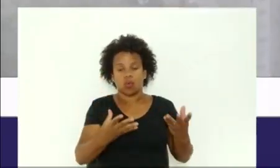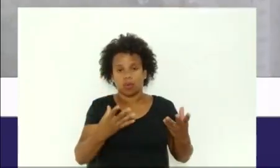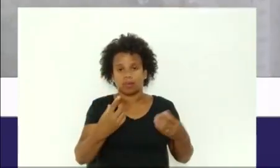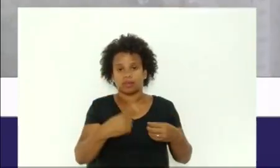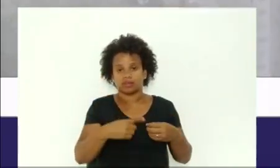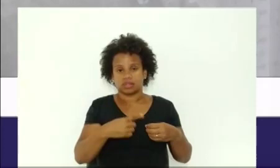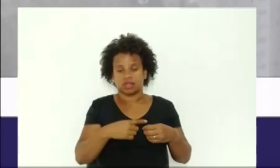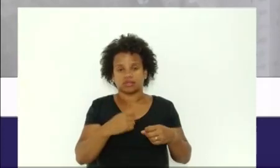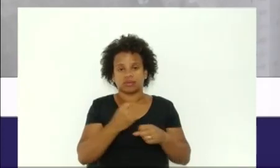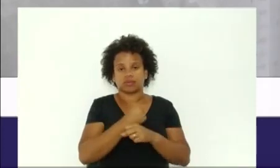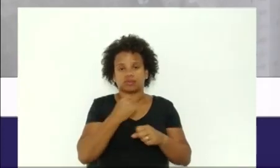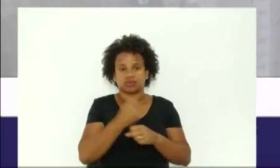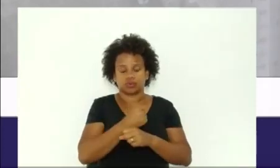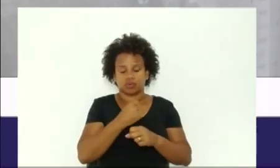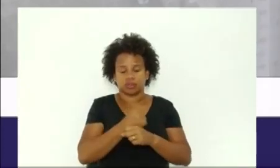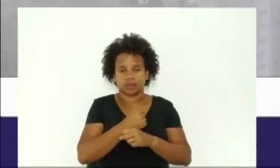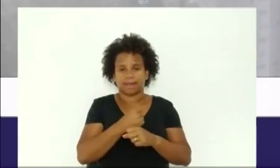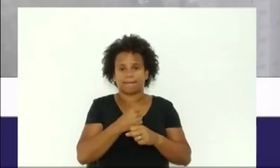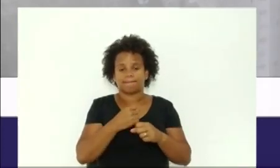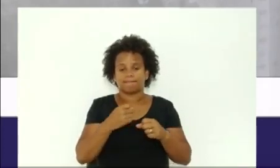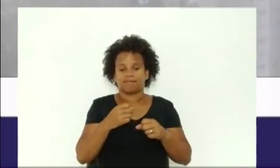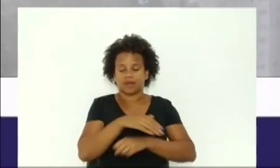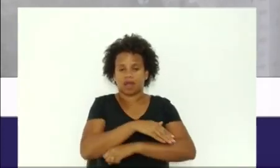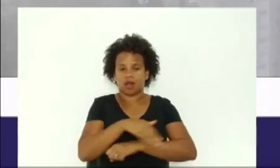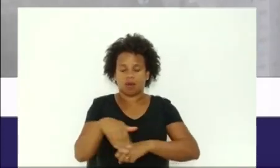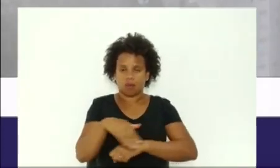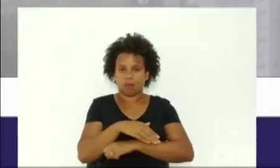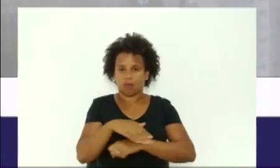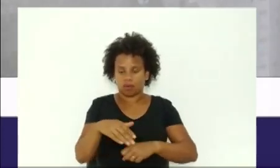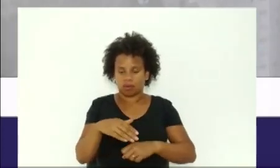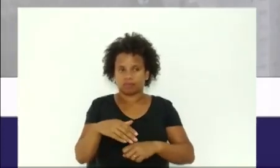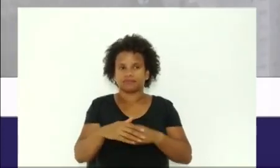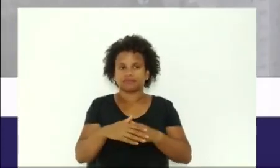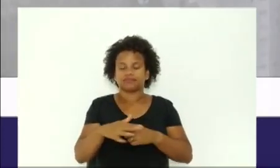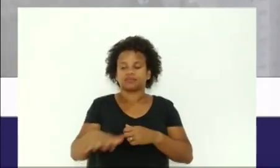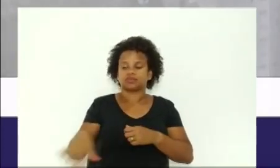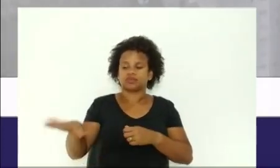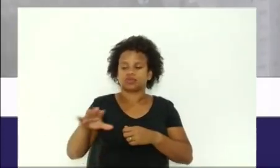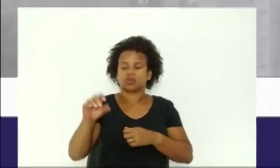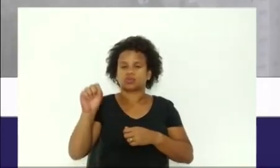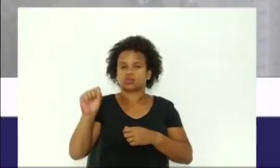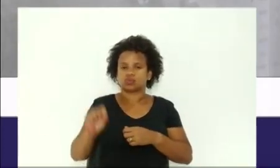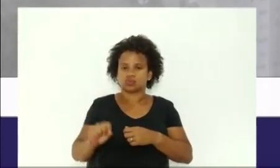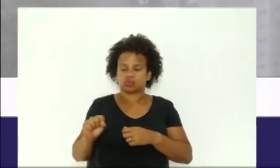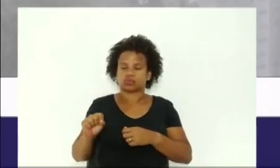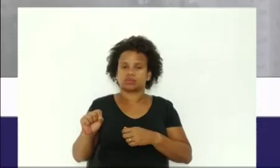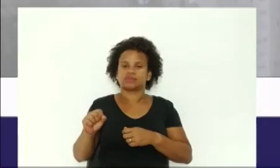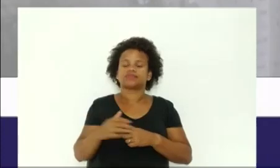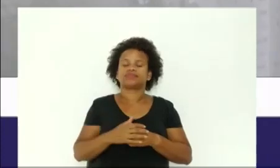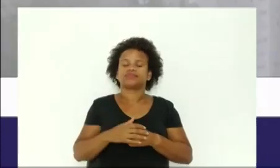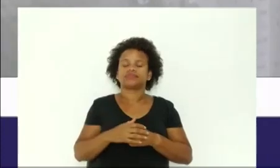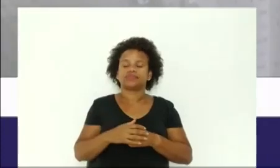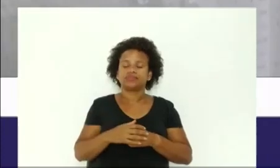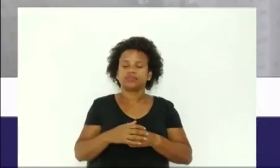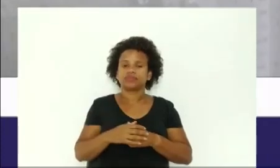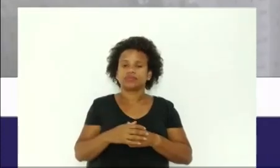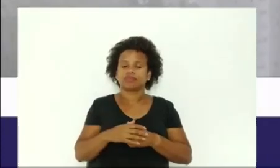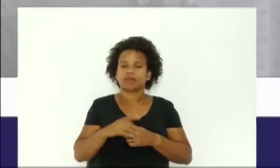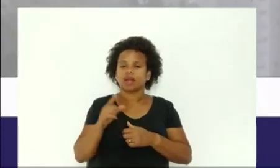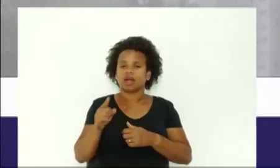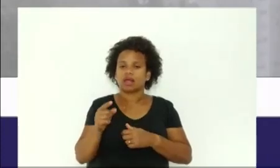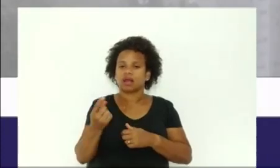sul da cidade, né? Lá no residencial Santa Cecília, como nós falamos. E os custos da